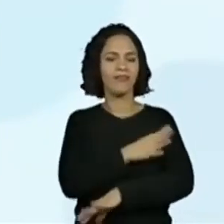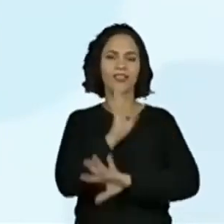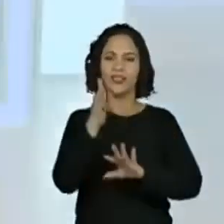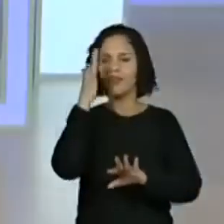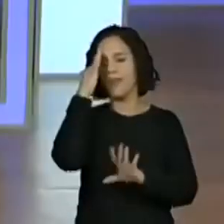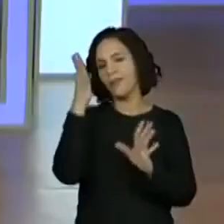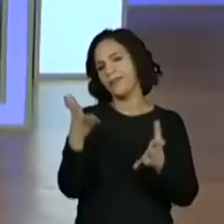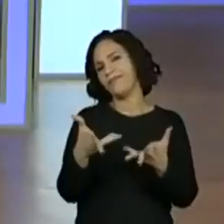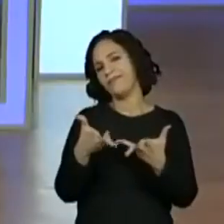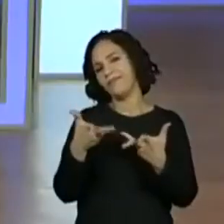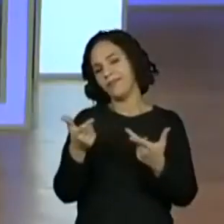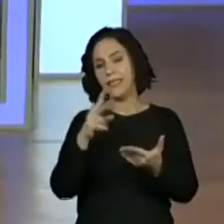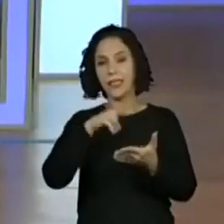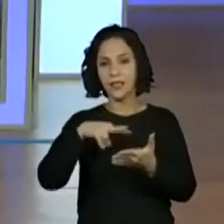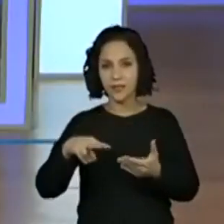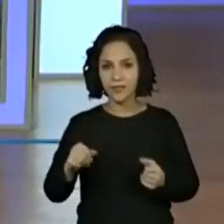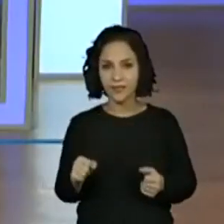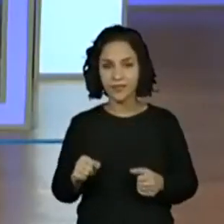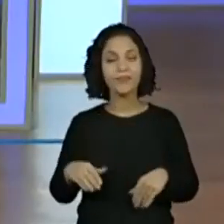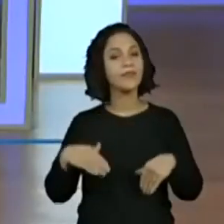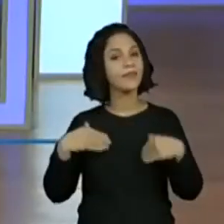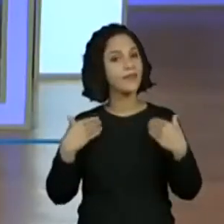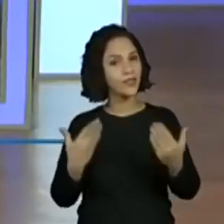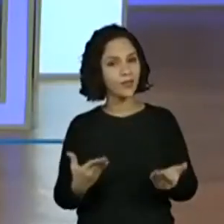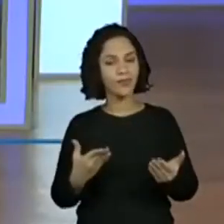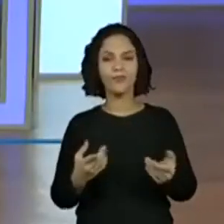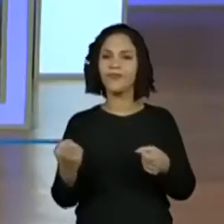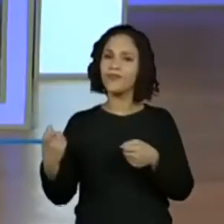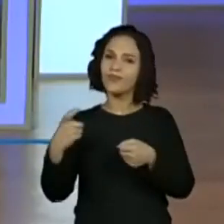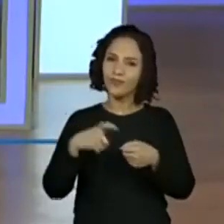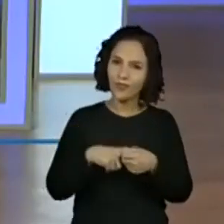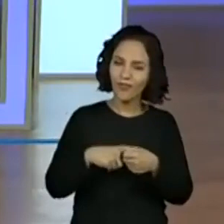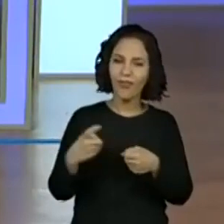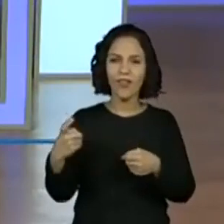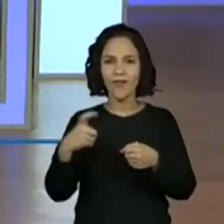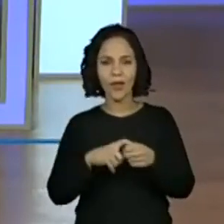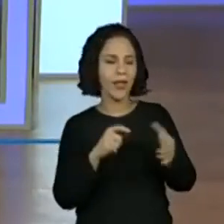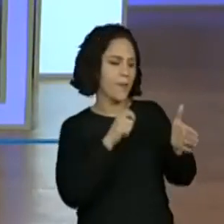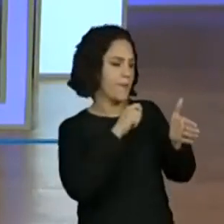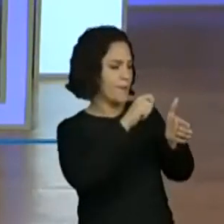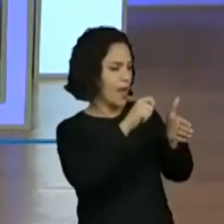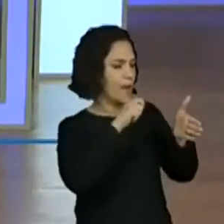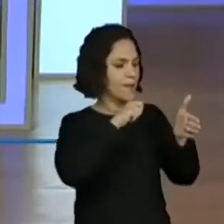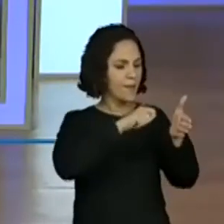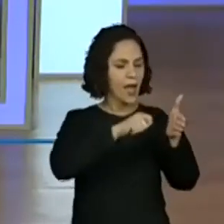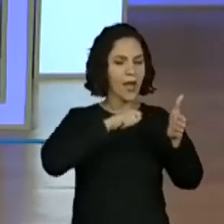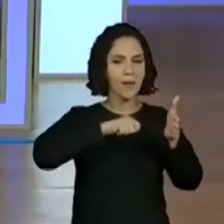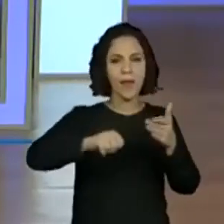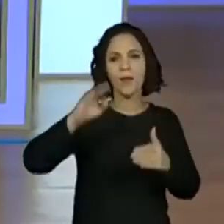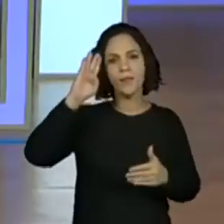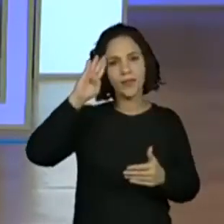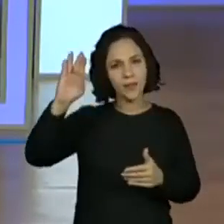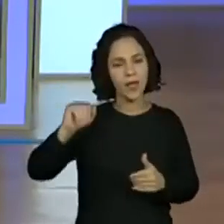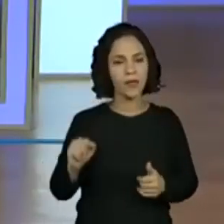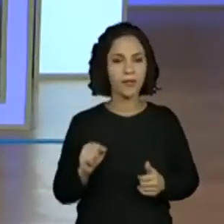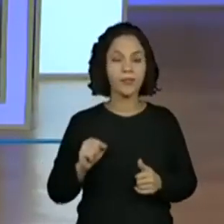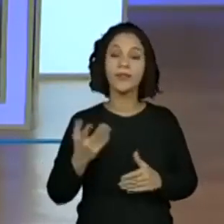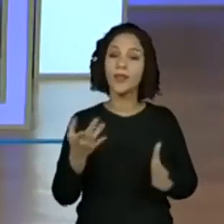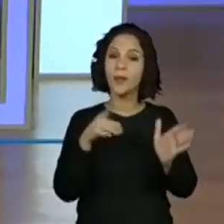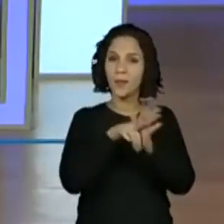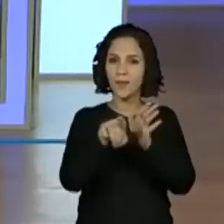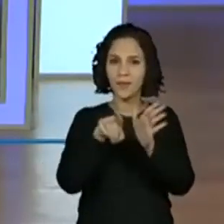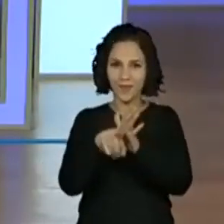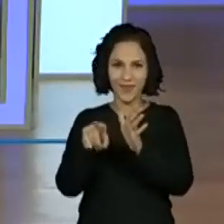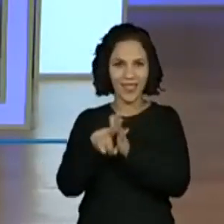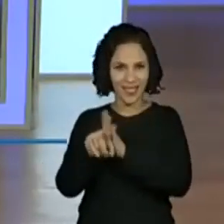em leitura, sim, né? Então, ler, ir retomando, ir grifando os principais pontos. Essas perguntinhas aí que a